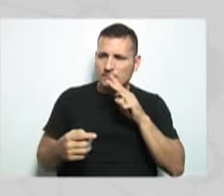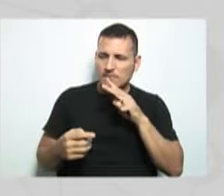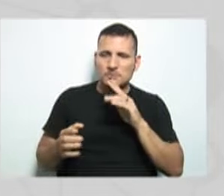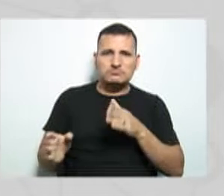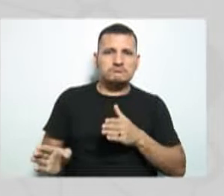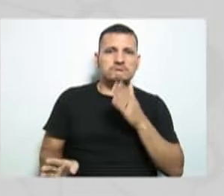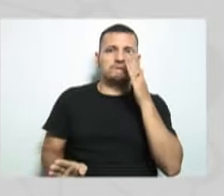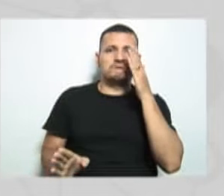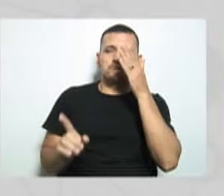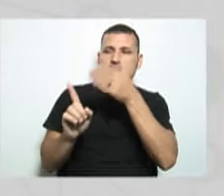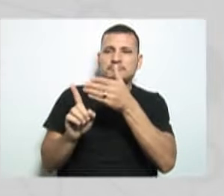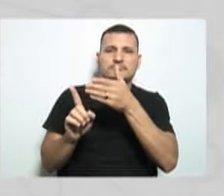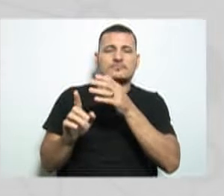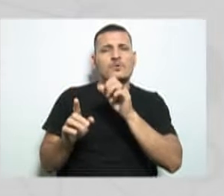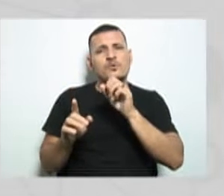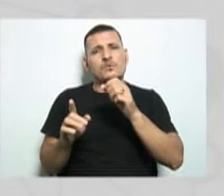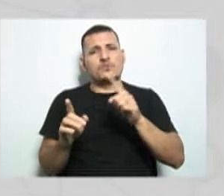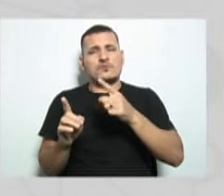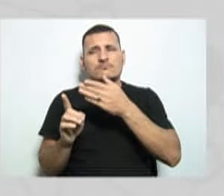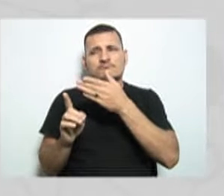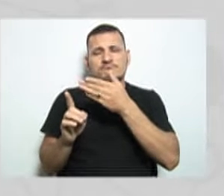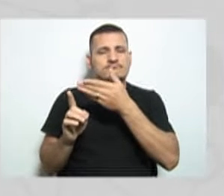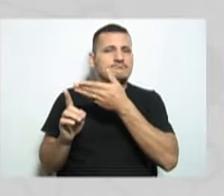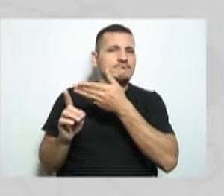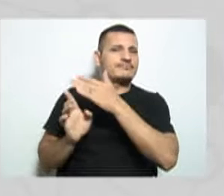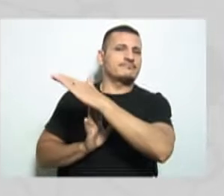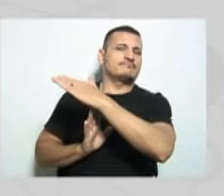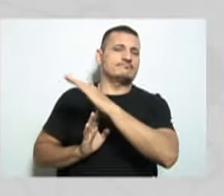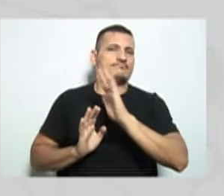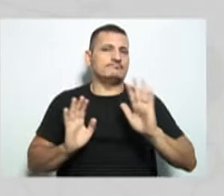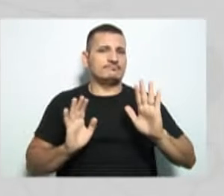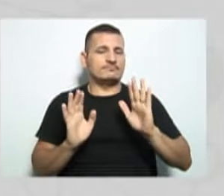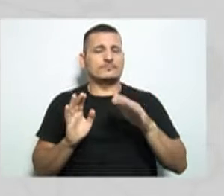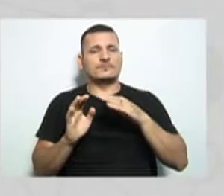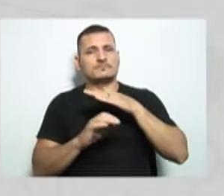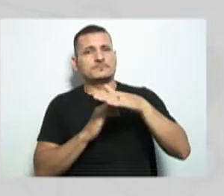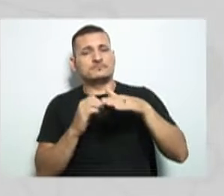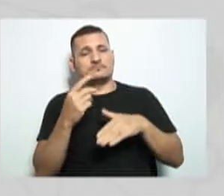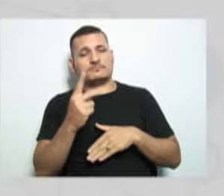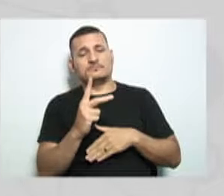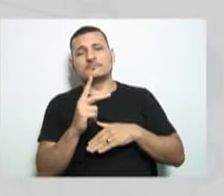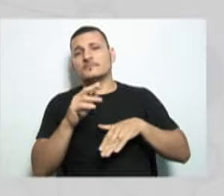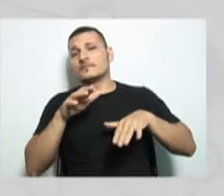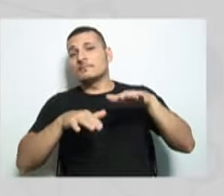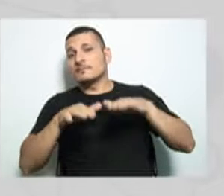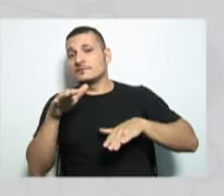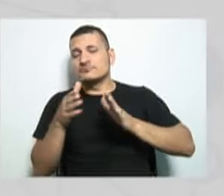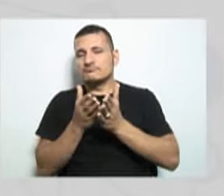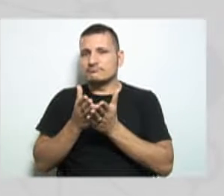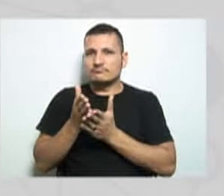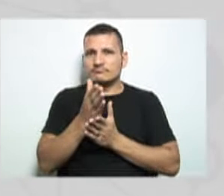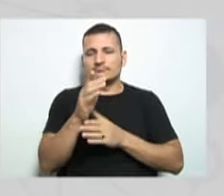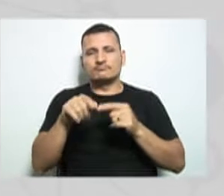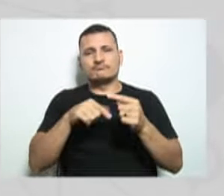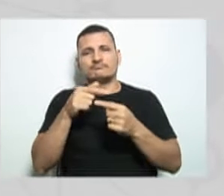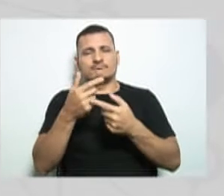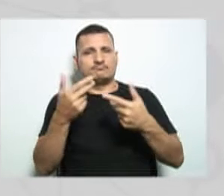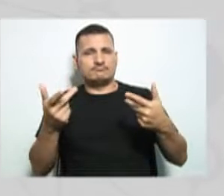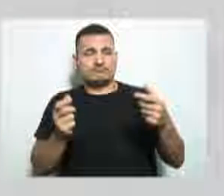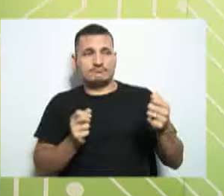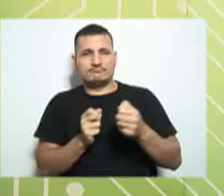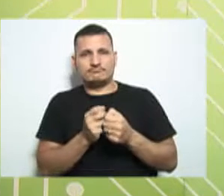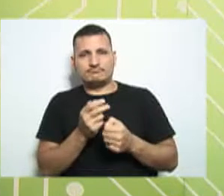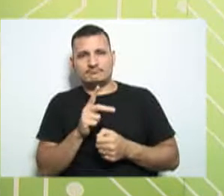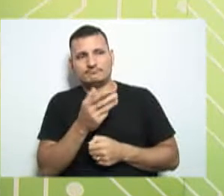não, de acordo com os objetivos traçados pela empresa, que é tudo aquilo que a professora Fernanda, juntamente comigo, já